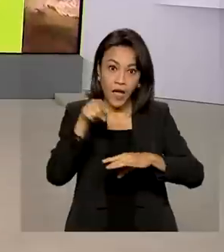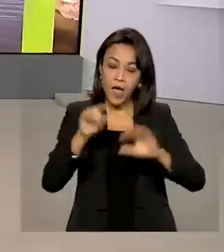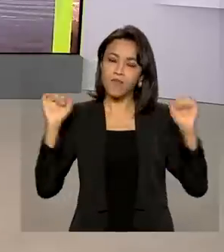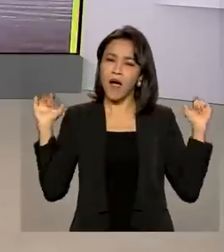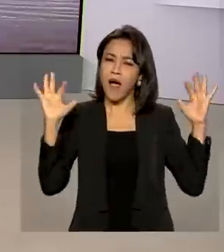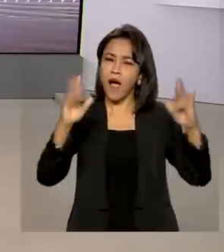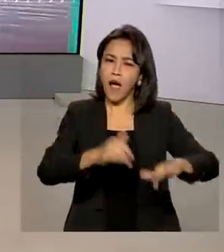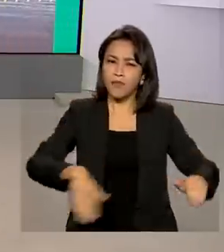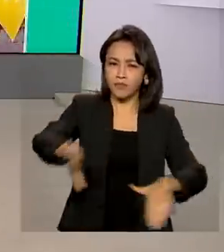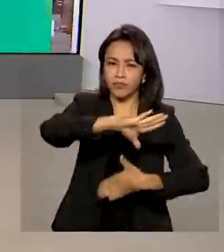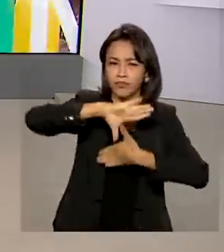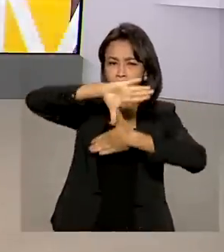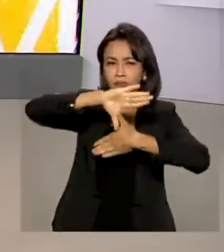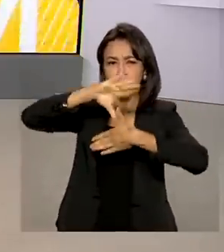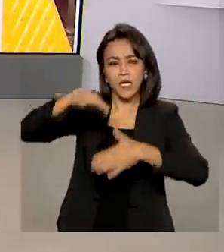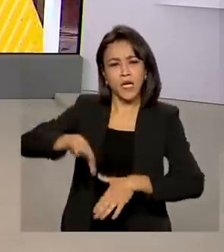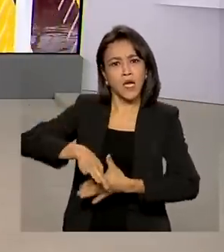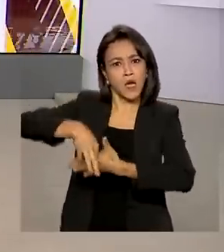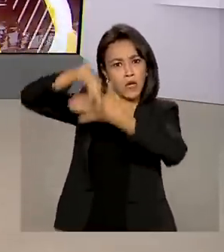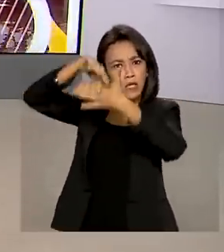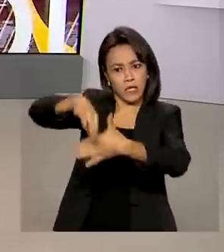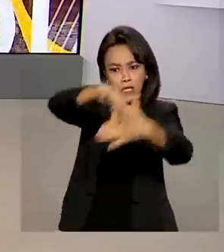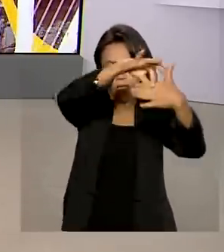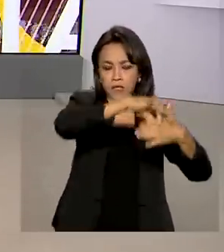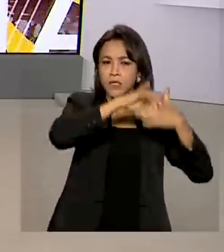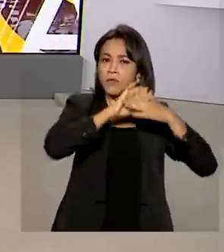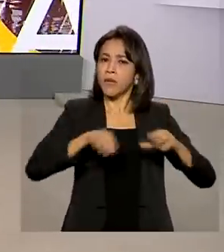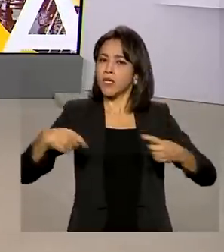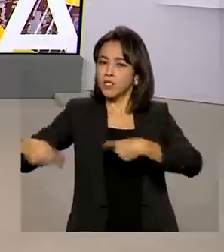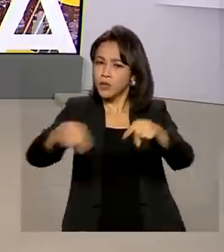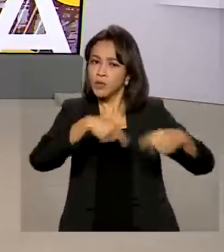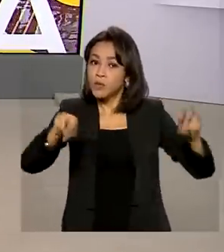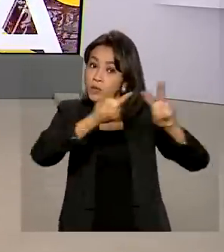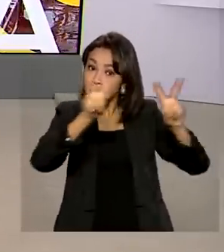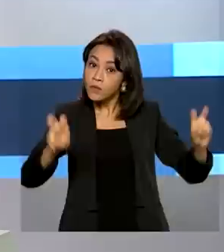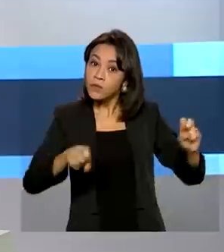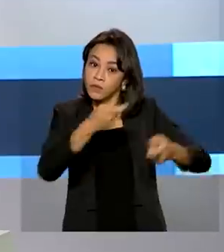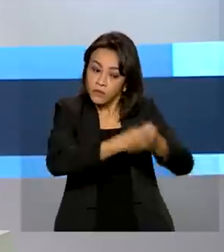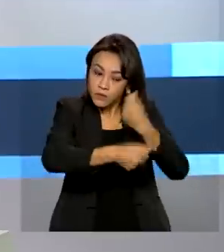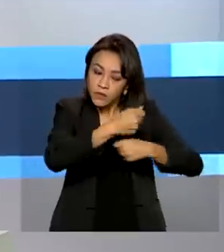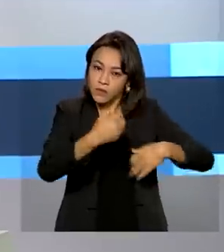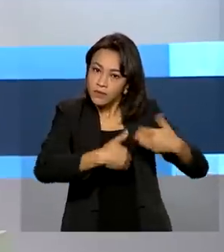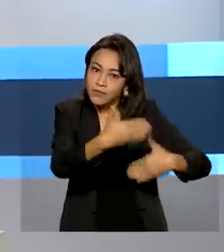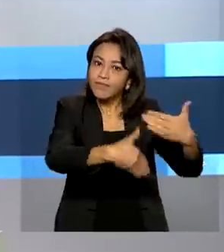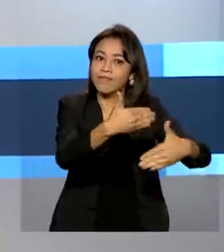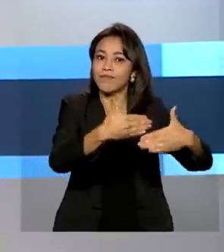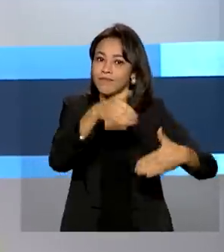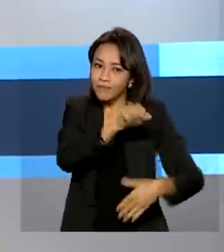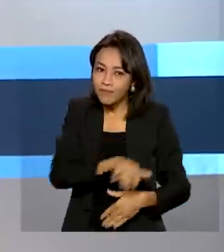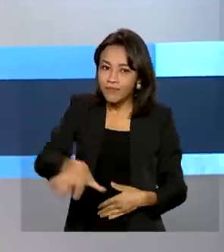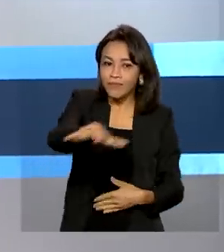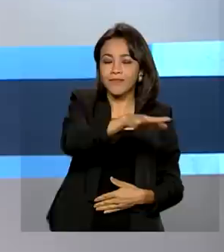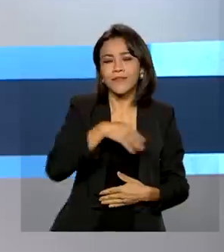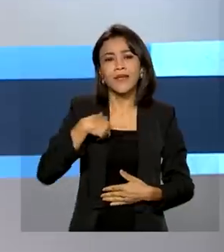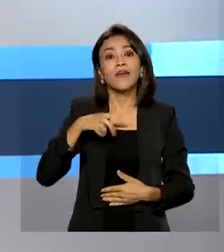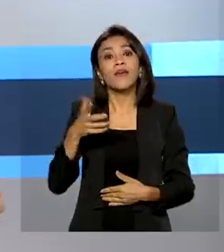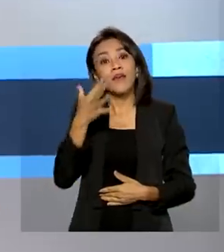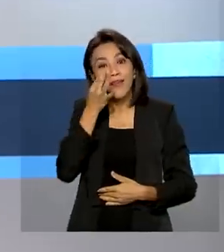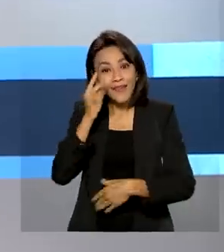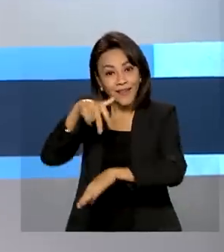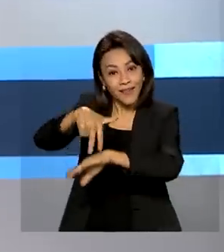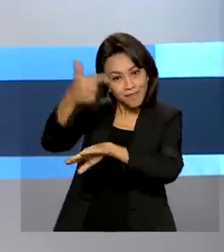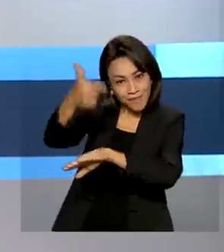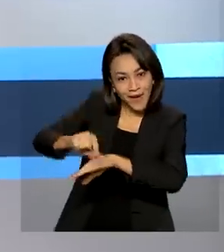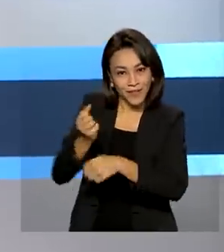que reúne líderes para discutir um crescimento econômico sustentável da região. E quem está lá e traz mais informações para a gente